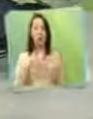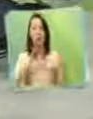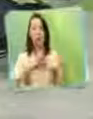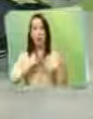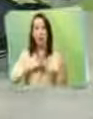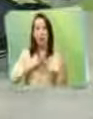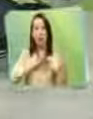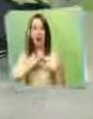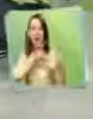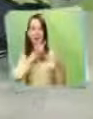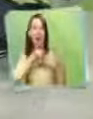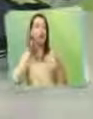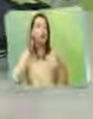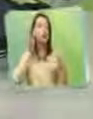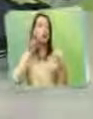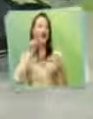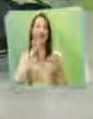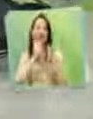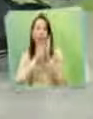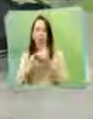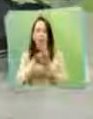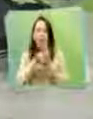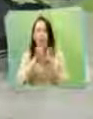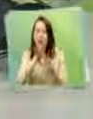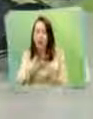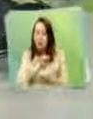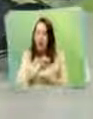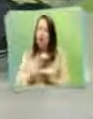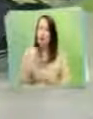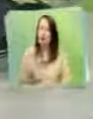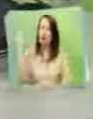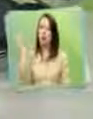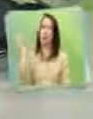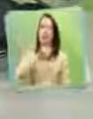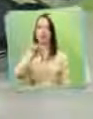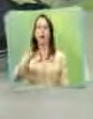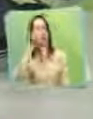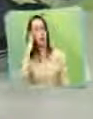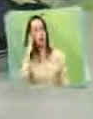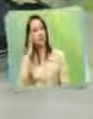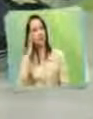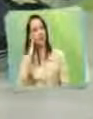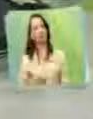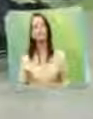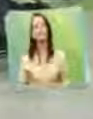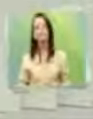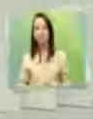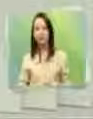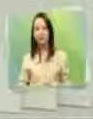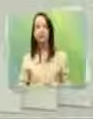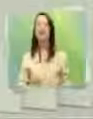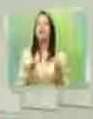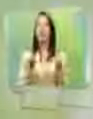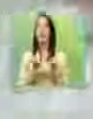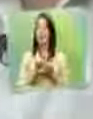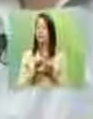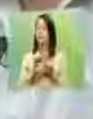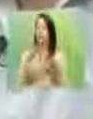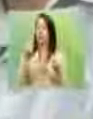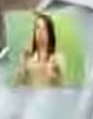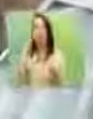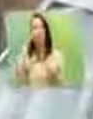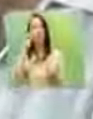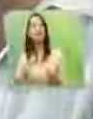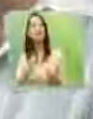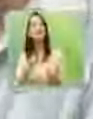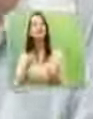Então, saber e ter esse conceito bem formulado é importante. Com certeza. Essa questão é muito interessante